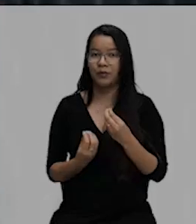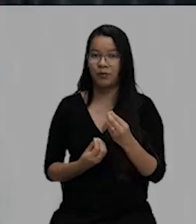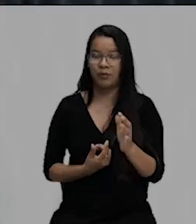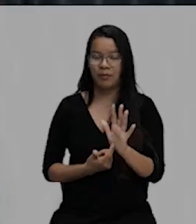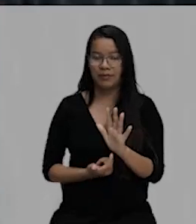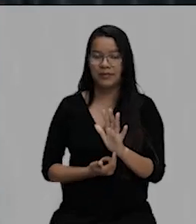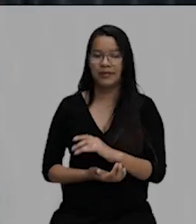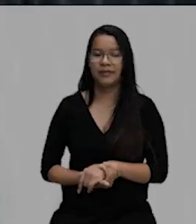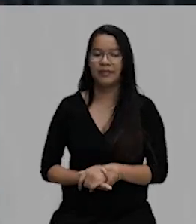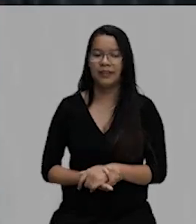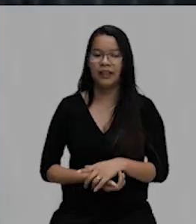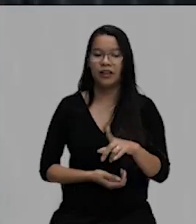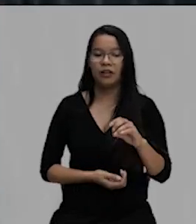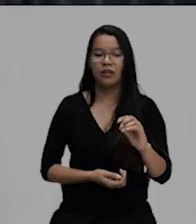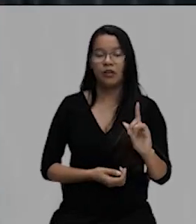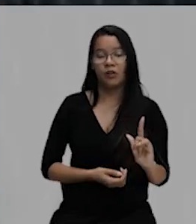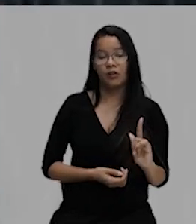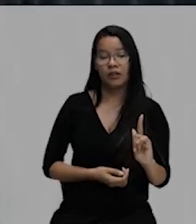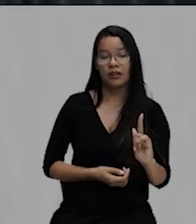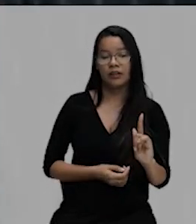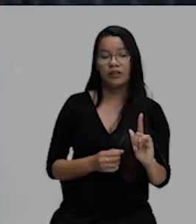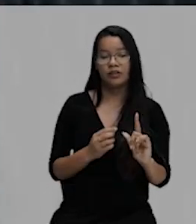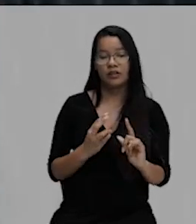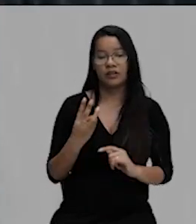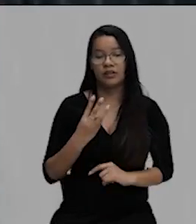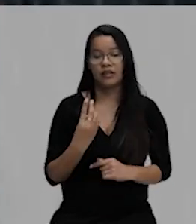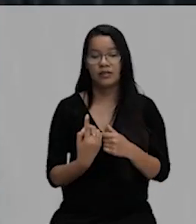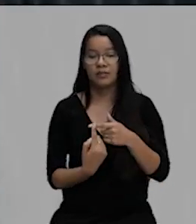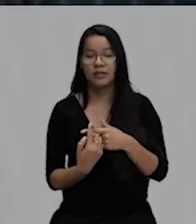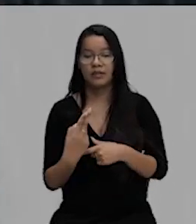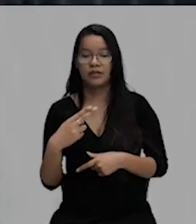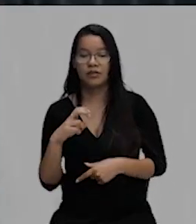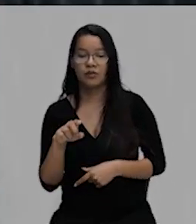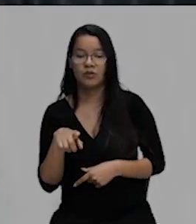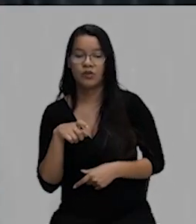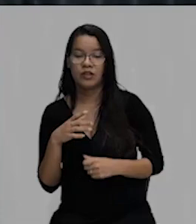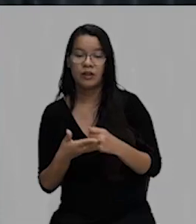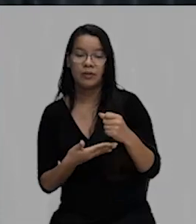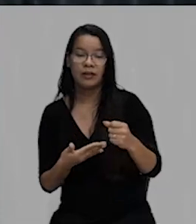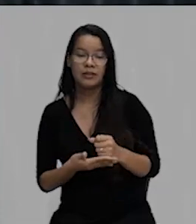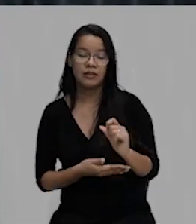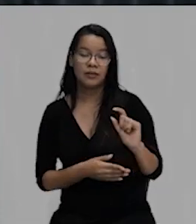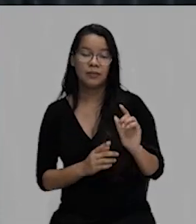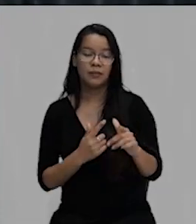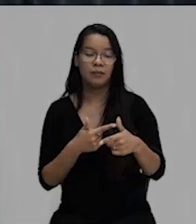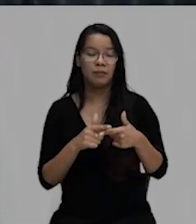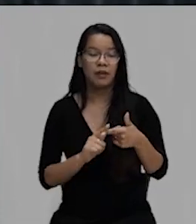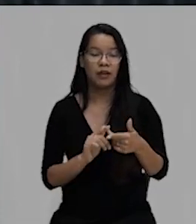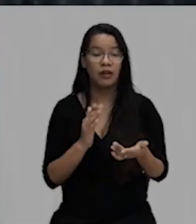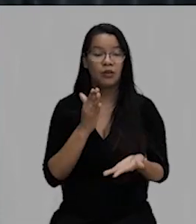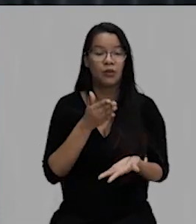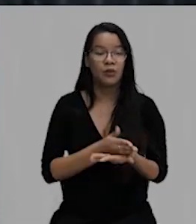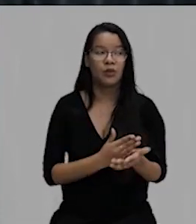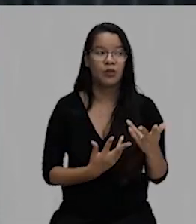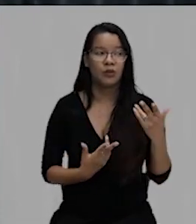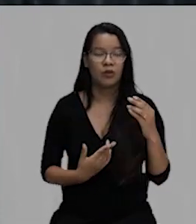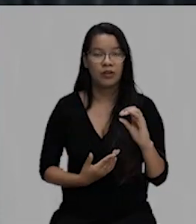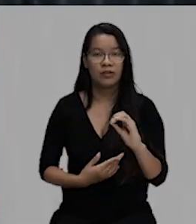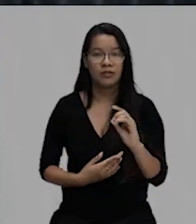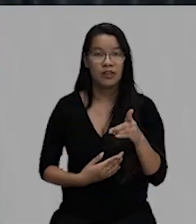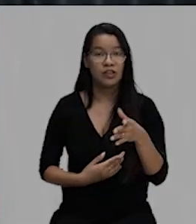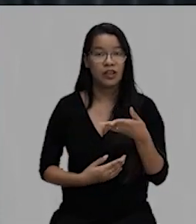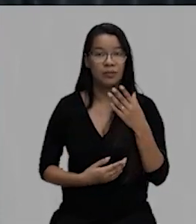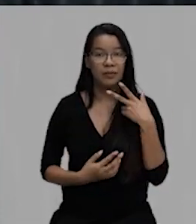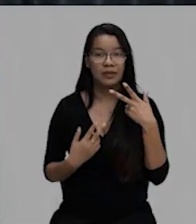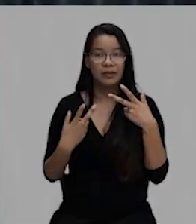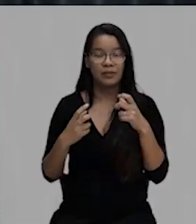apresentado? Tá assim, log de 3 mais 5x na base meio igual a 0. Do jeitinho que está aí, você já